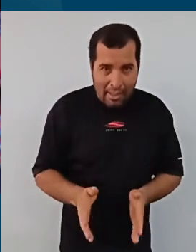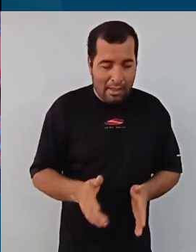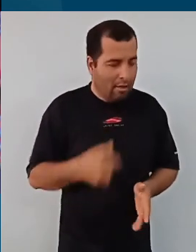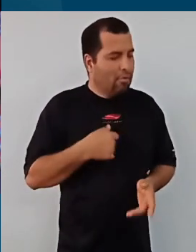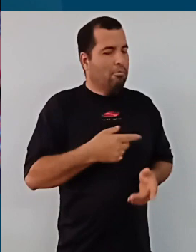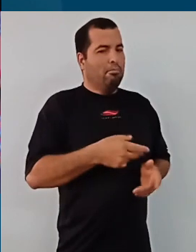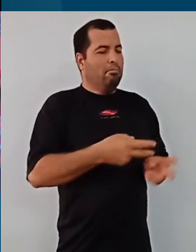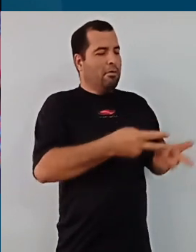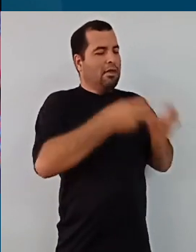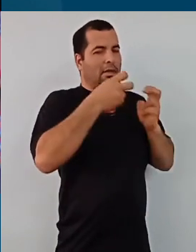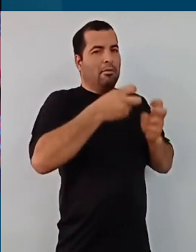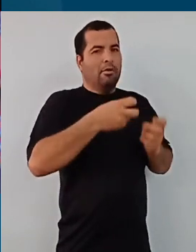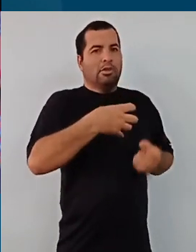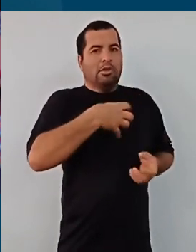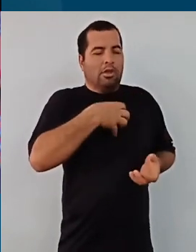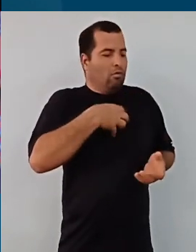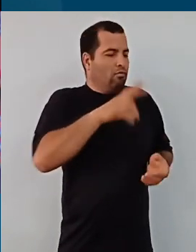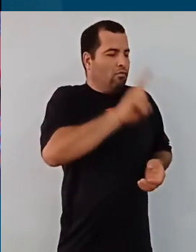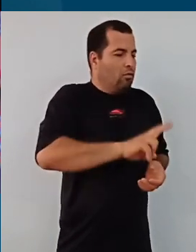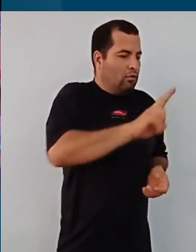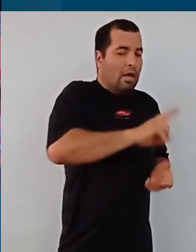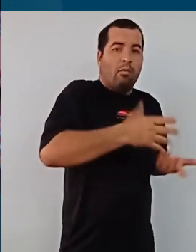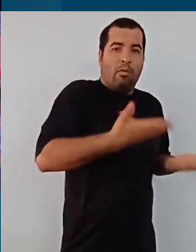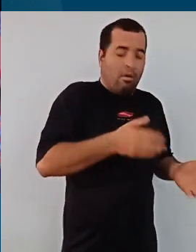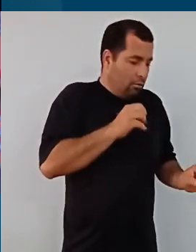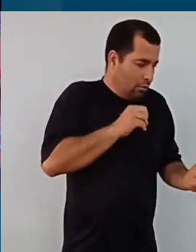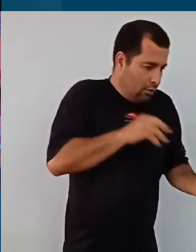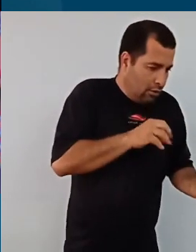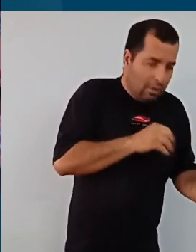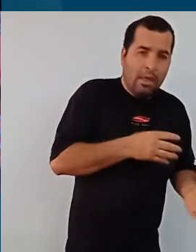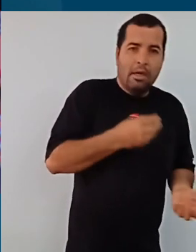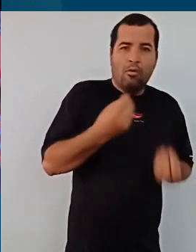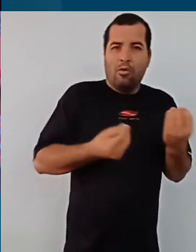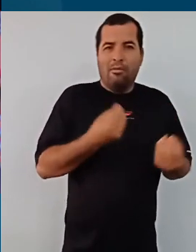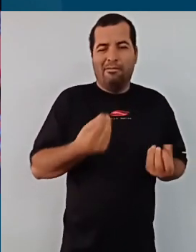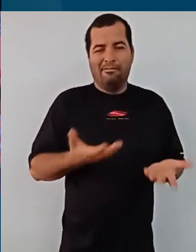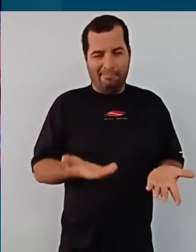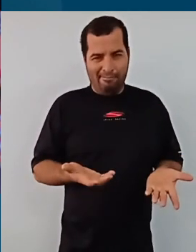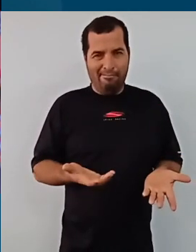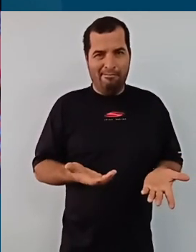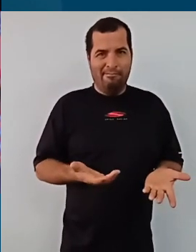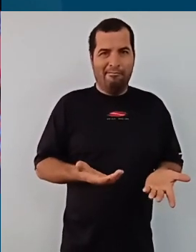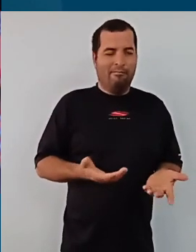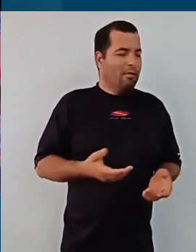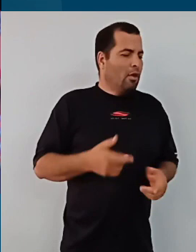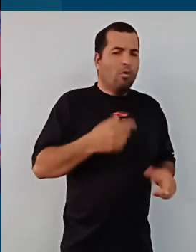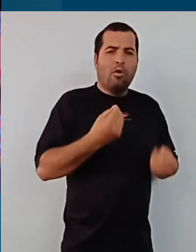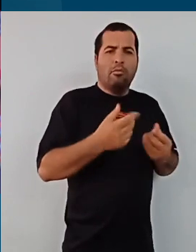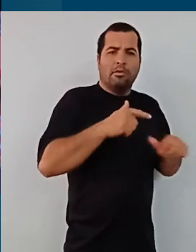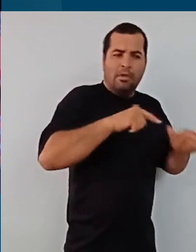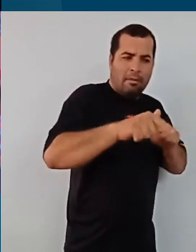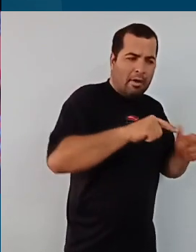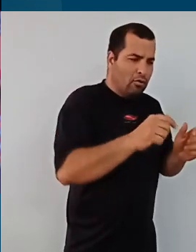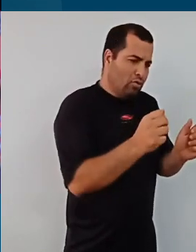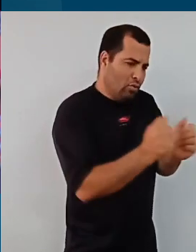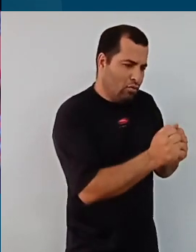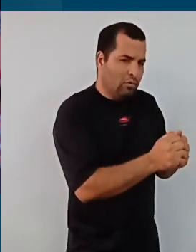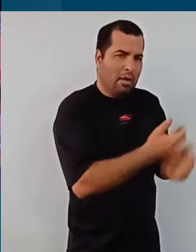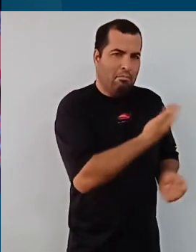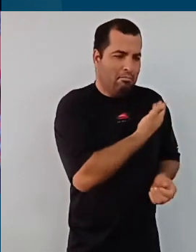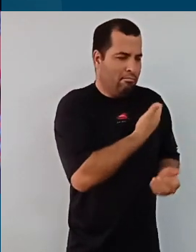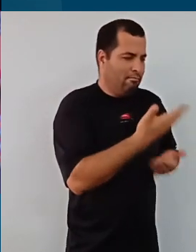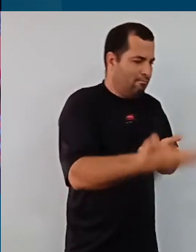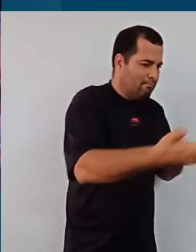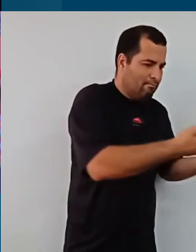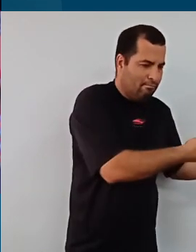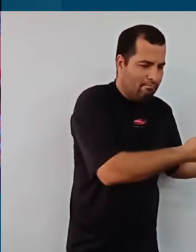vejo quais são as metodologias que eu vou usar, quais são os momentos em que eu vou fazer, então, o trabalho colaborativo, e quais são os